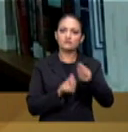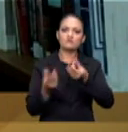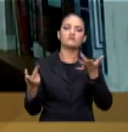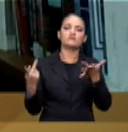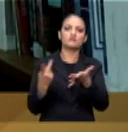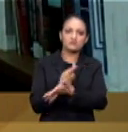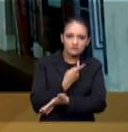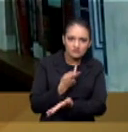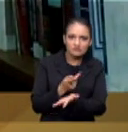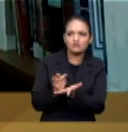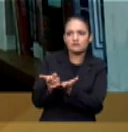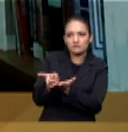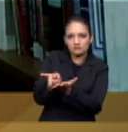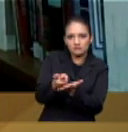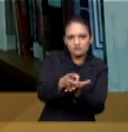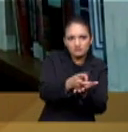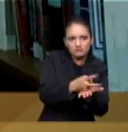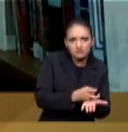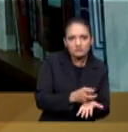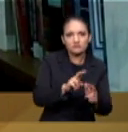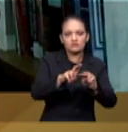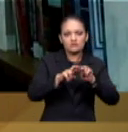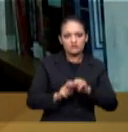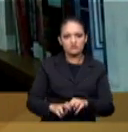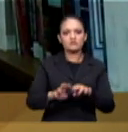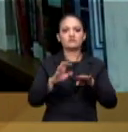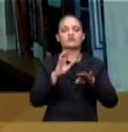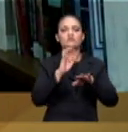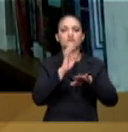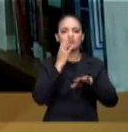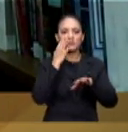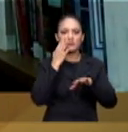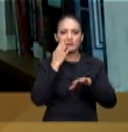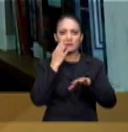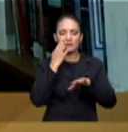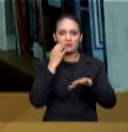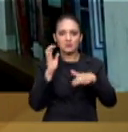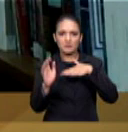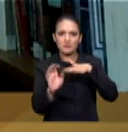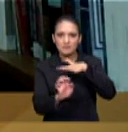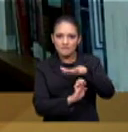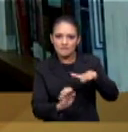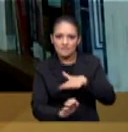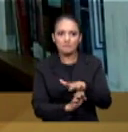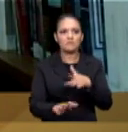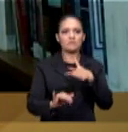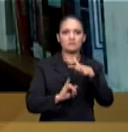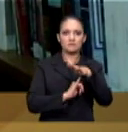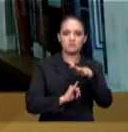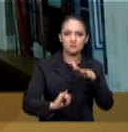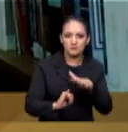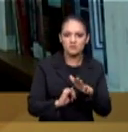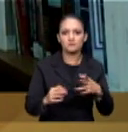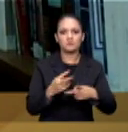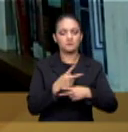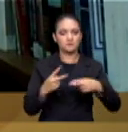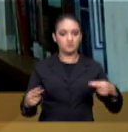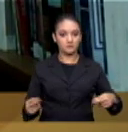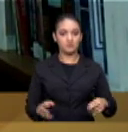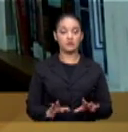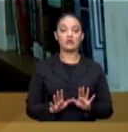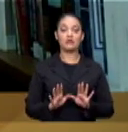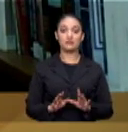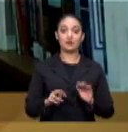as retenções pelos entes federados, pelas suas fundações, pelas suas autarquias e fundações, repito, excelências,